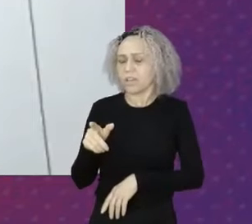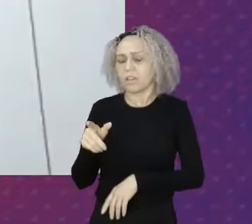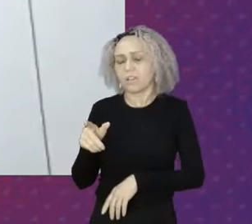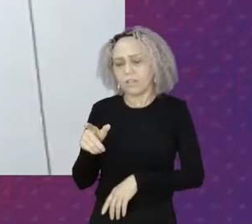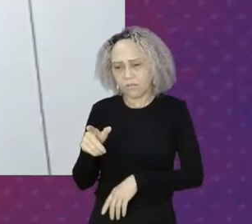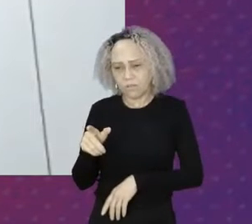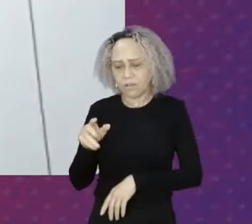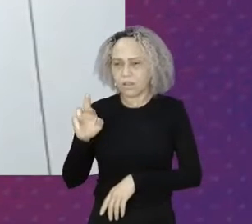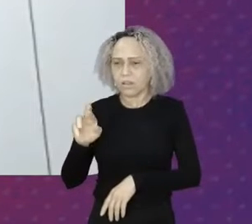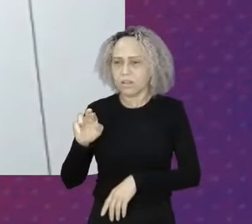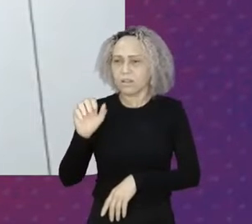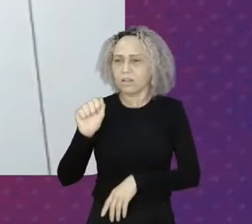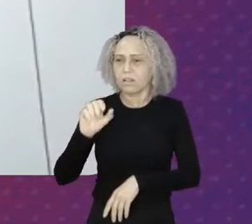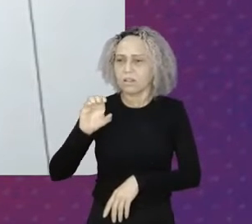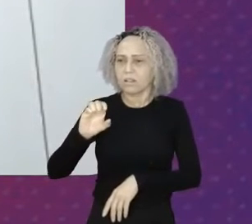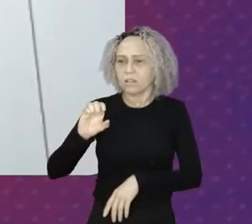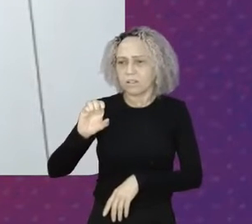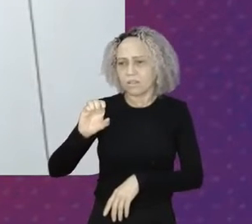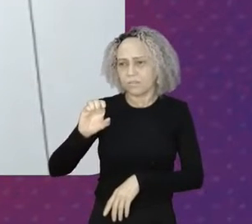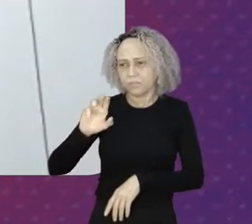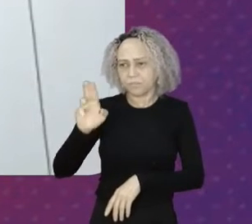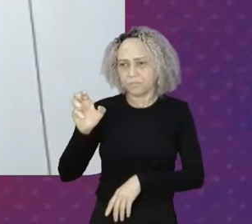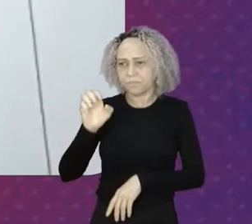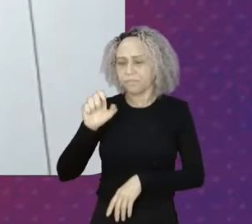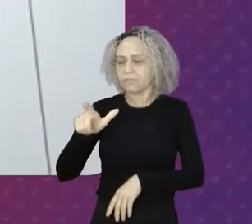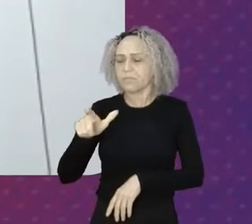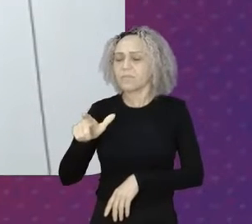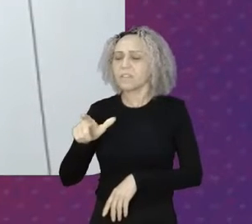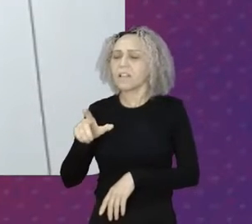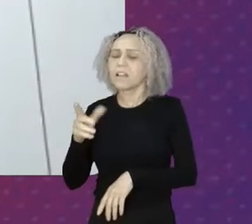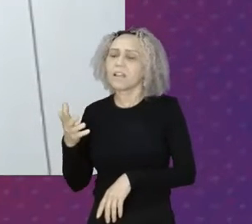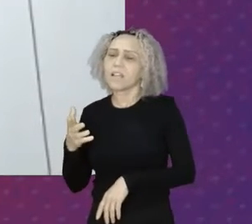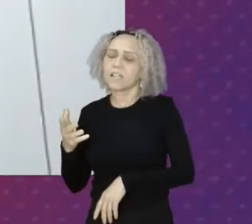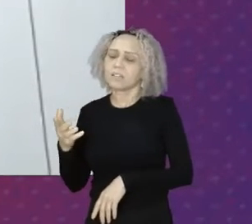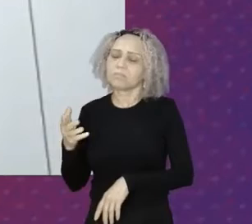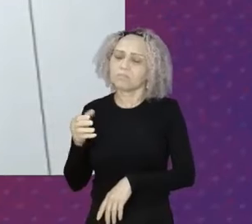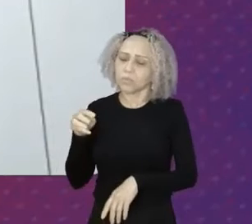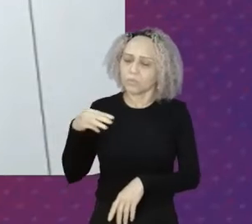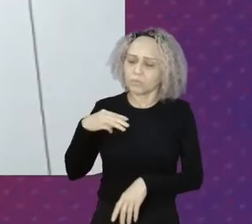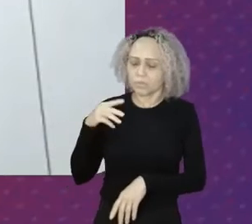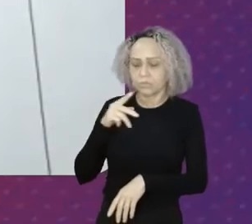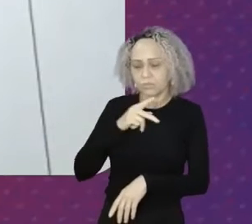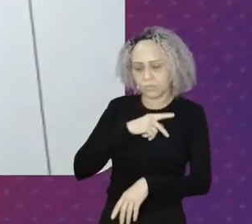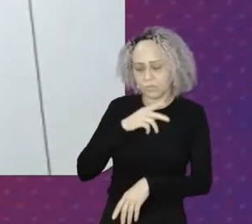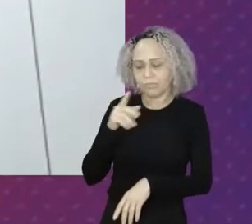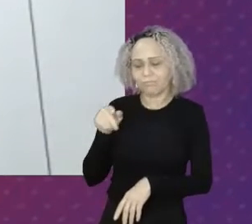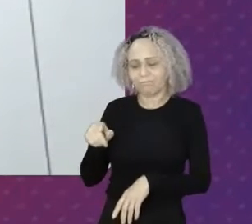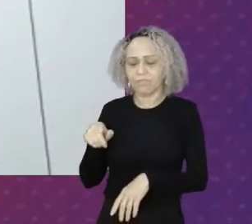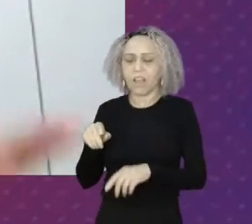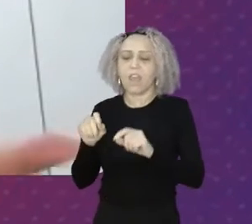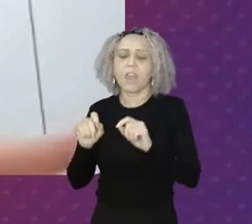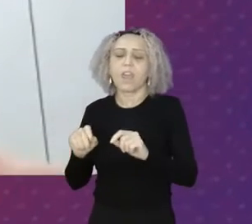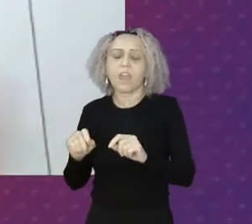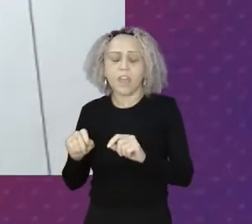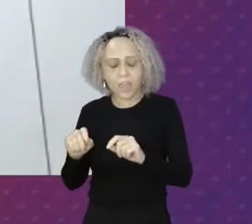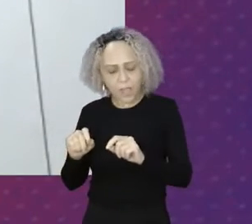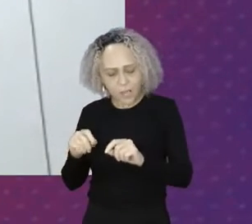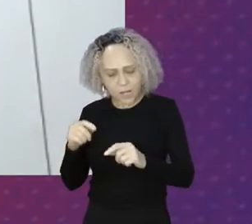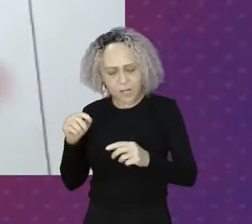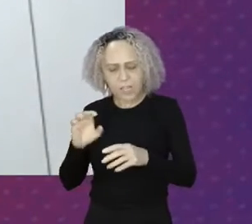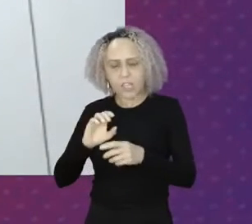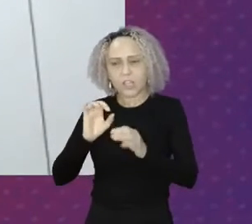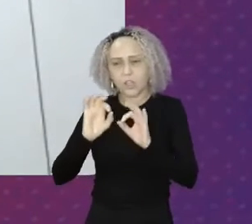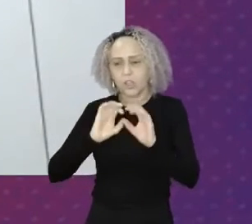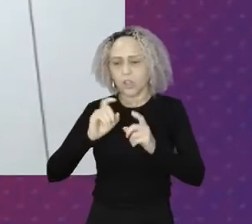GT de Prevenção e Enfrentamento à Violência Política de Gênero. Então, ela que tem sido uma